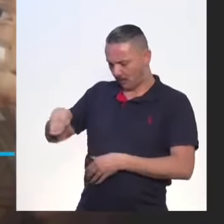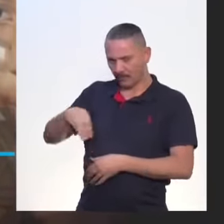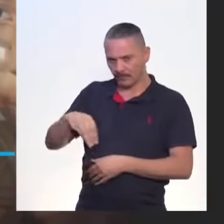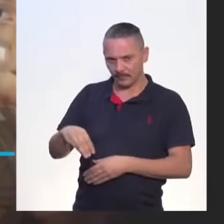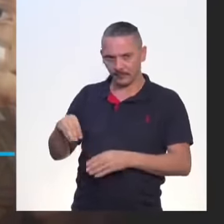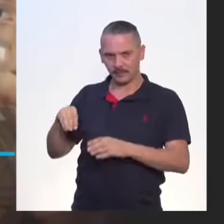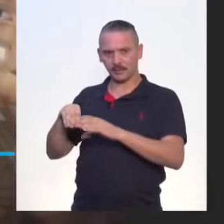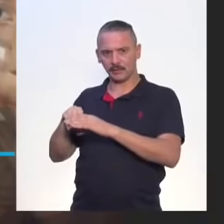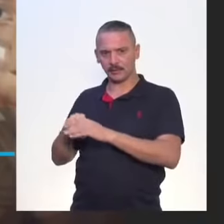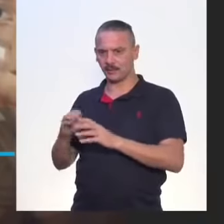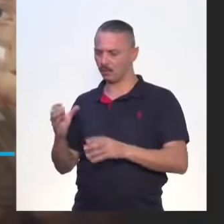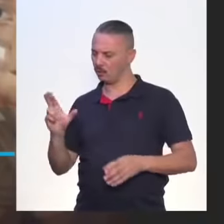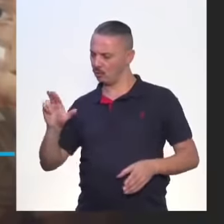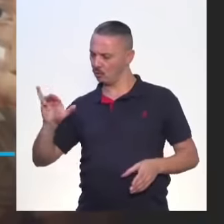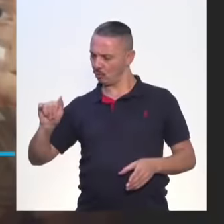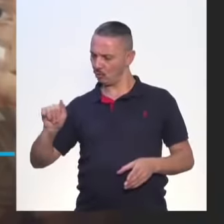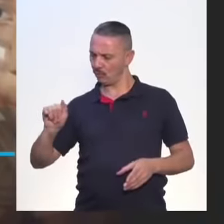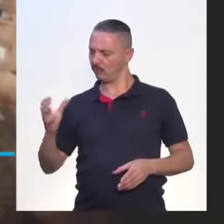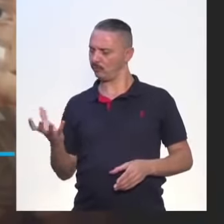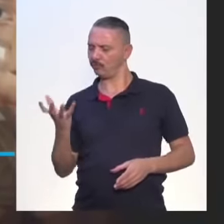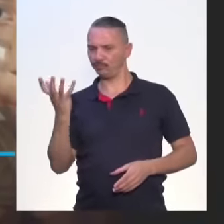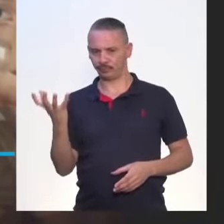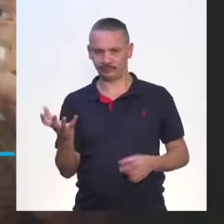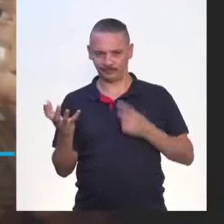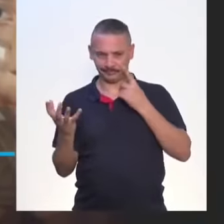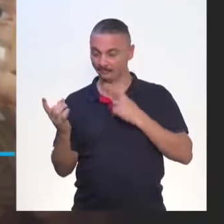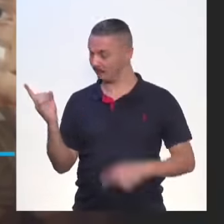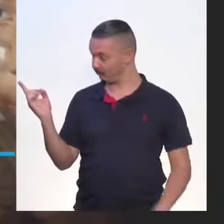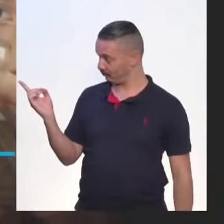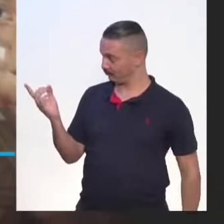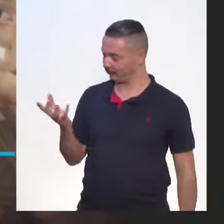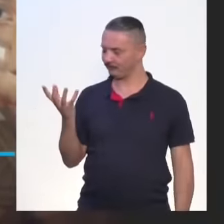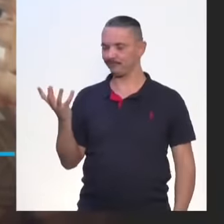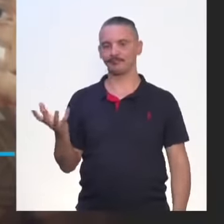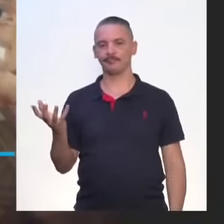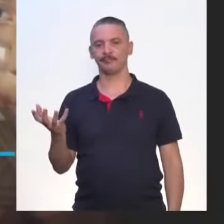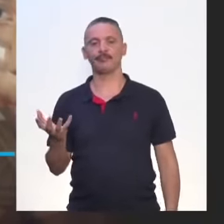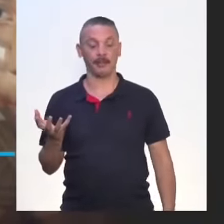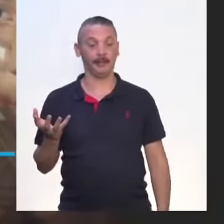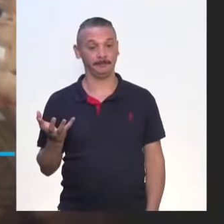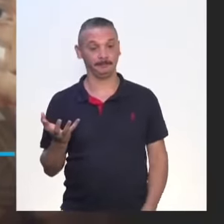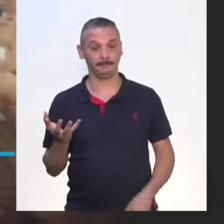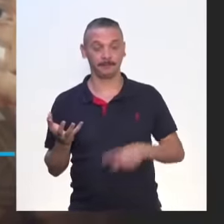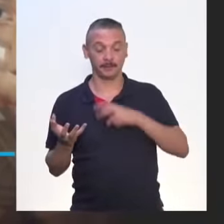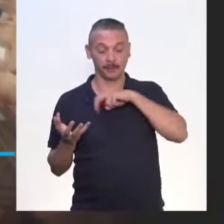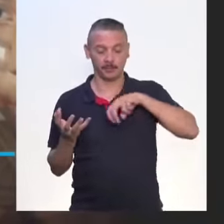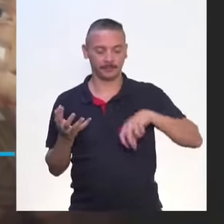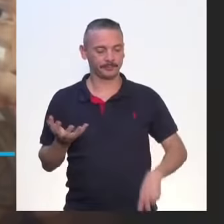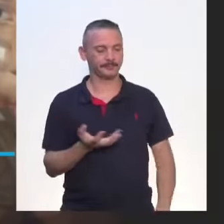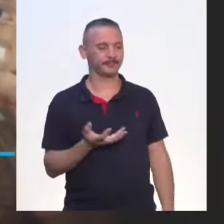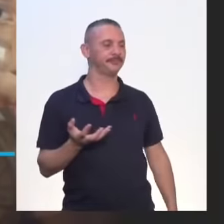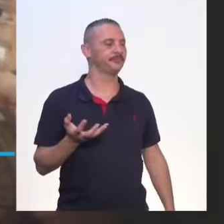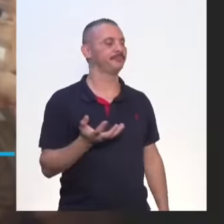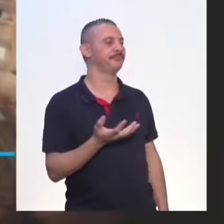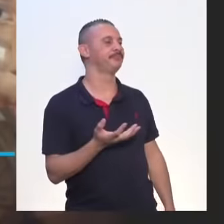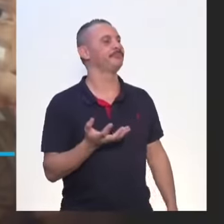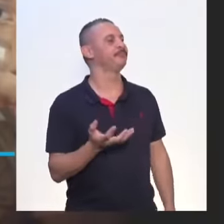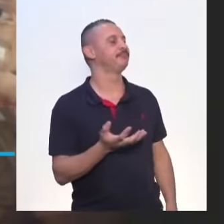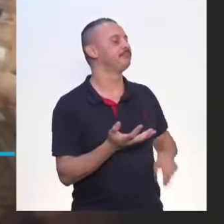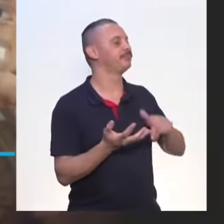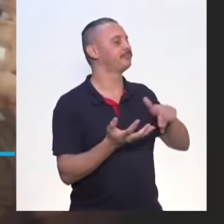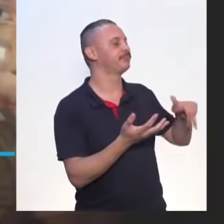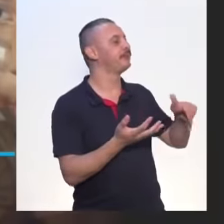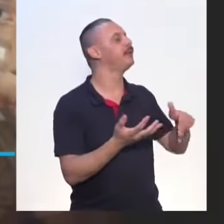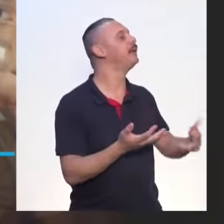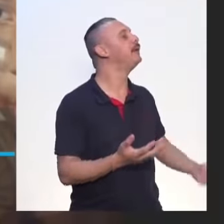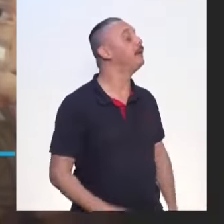colocou dentro de uma cuia, uma coisa assim, né? E levou o cobra grande. Aí, chegando lá, o cobra grande